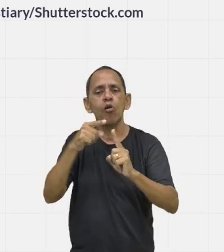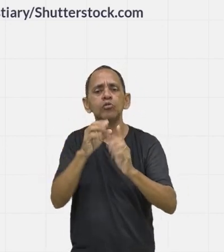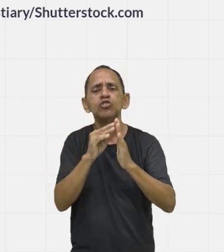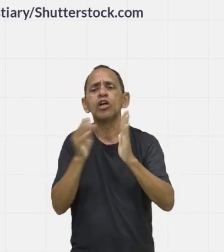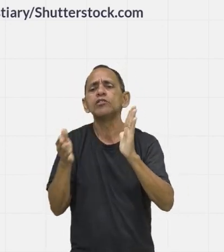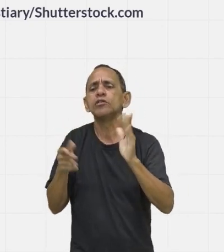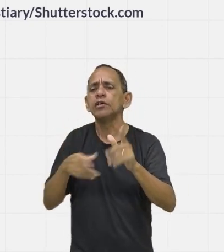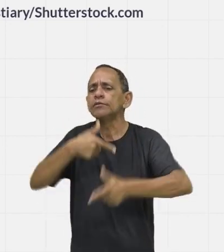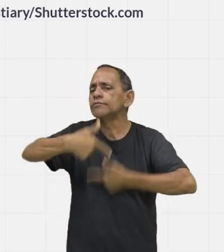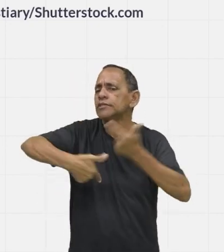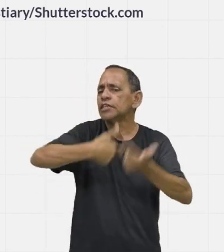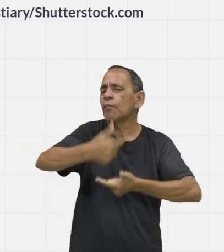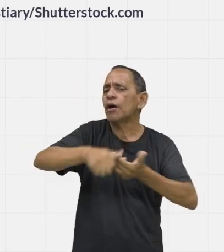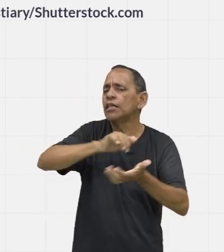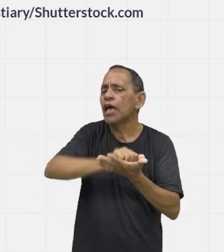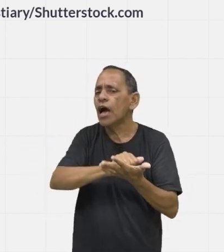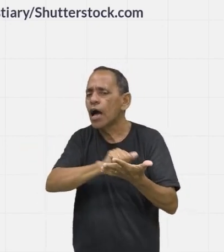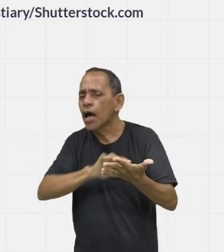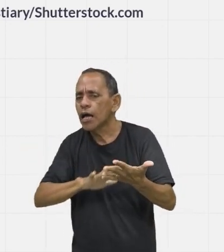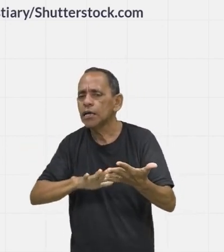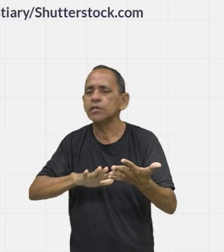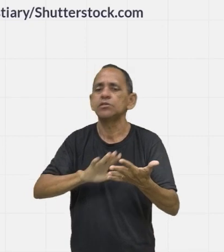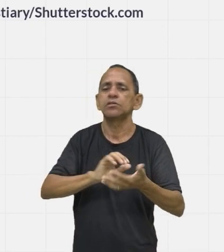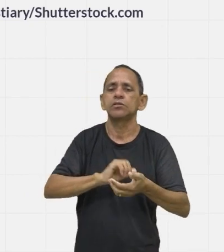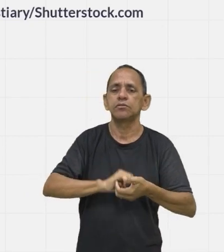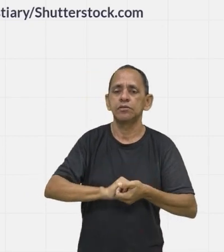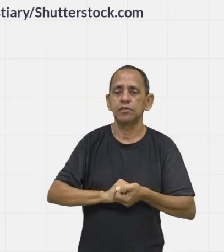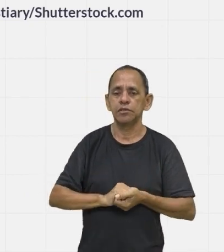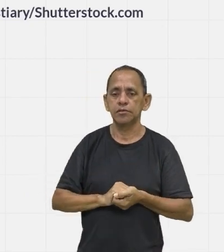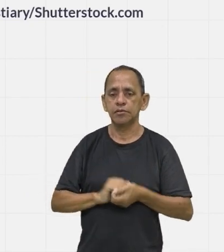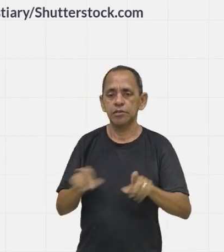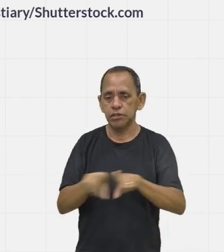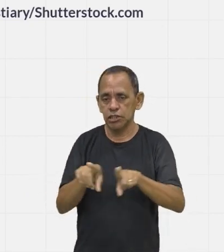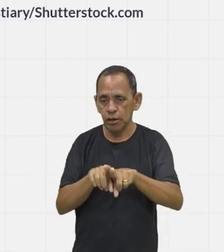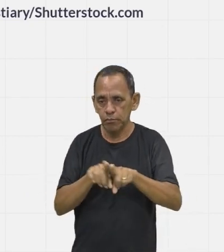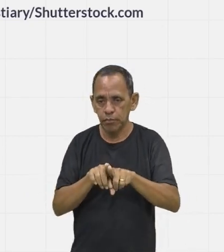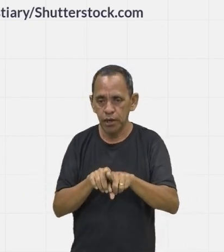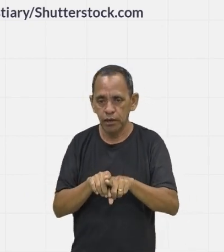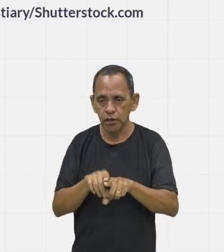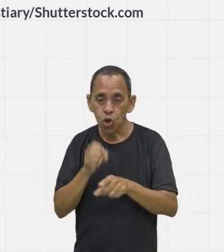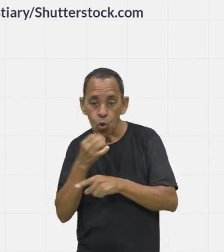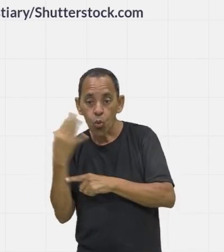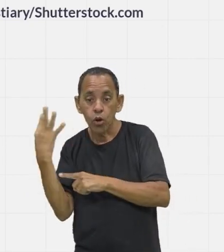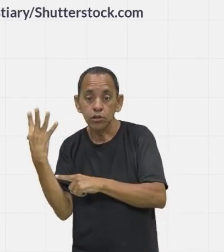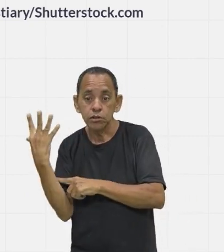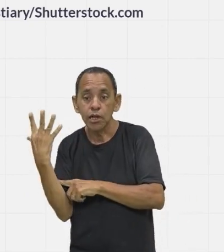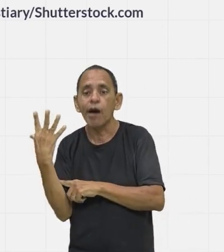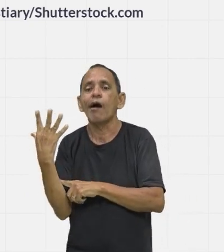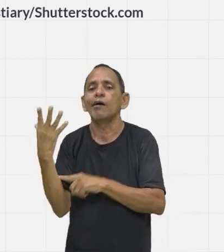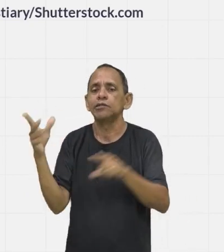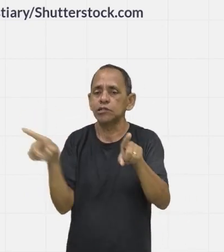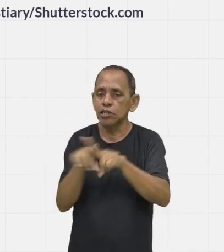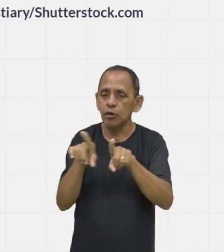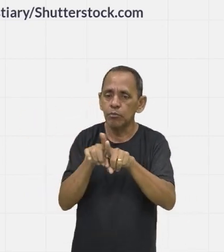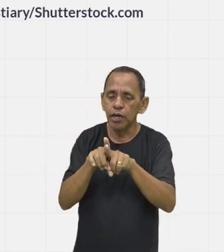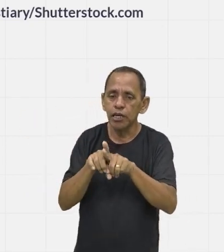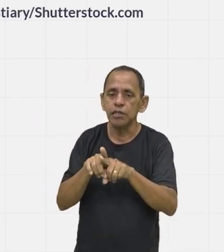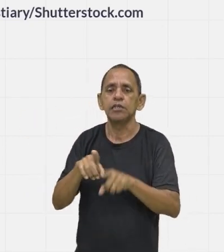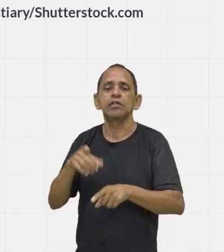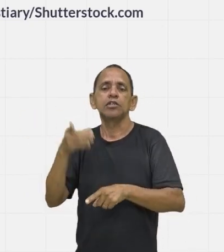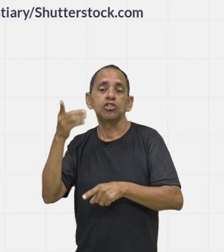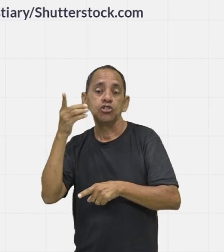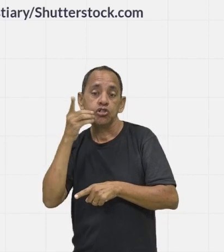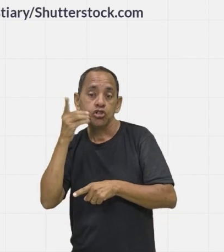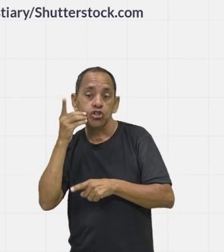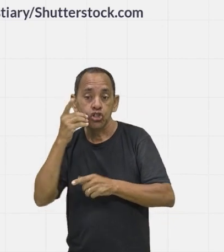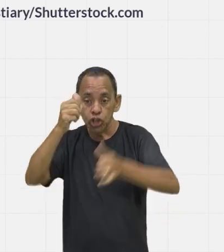naquele dia pelo professor ministrante. E a quantidade e data das avaliações. E aí, professores, aquele